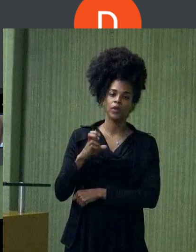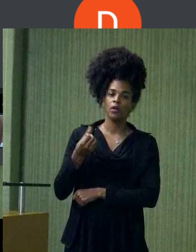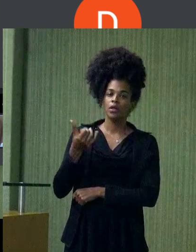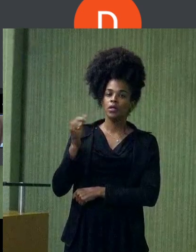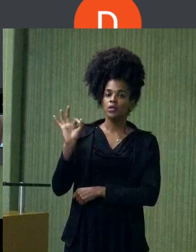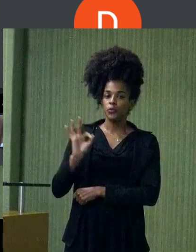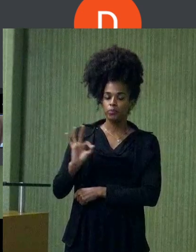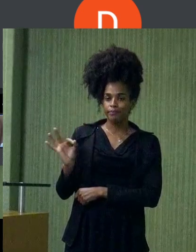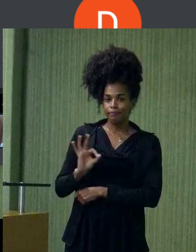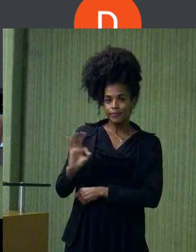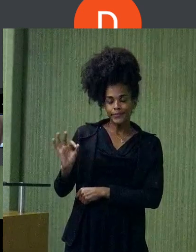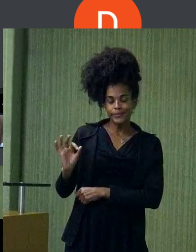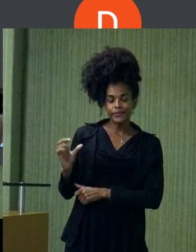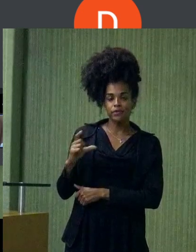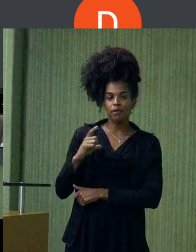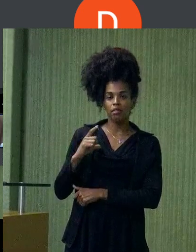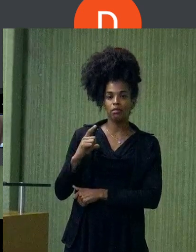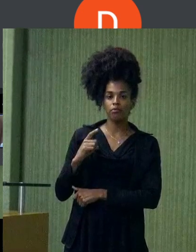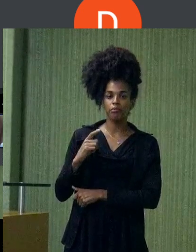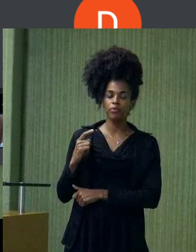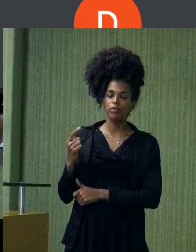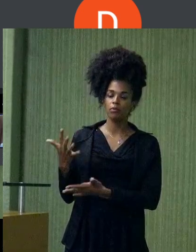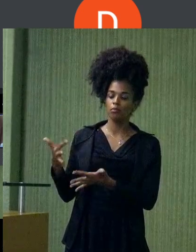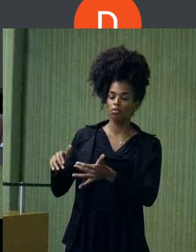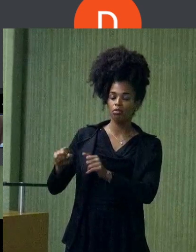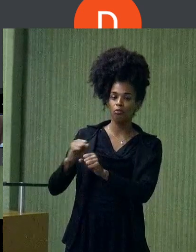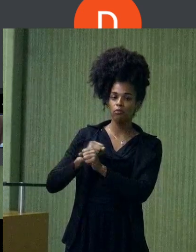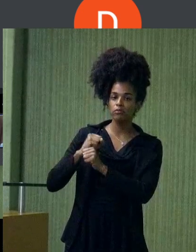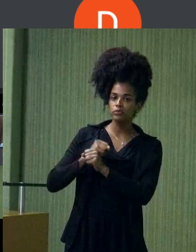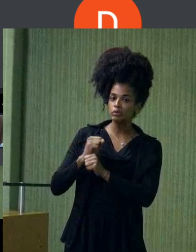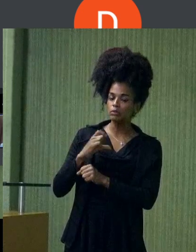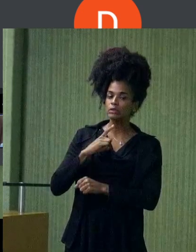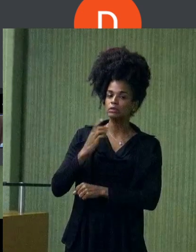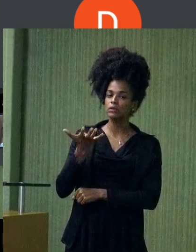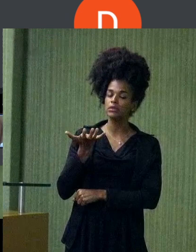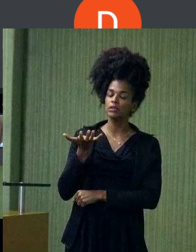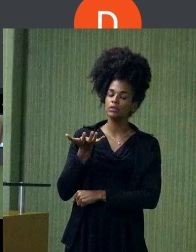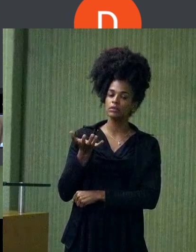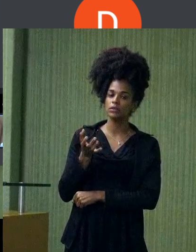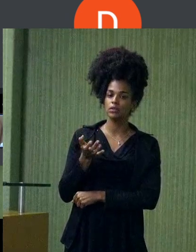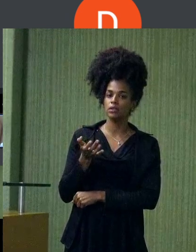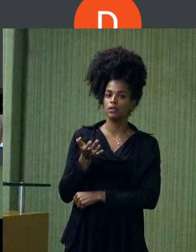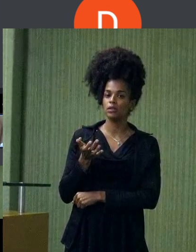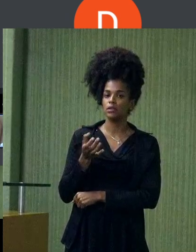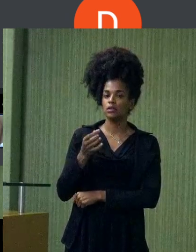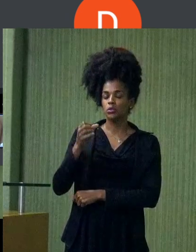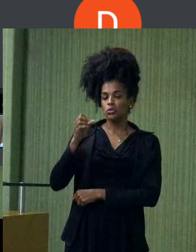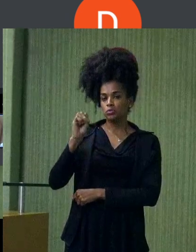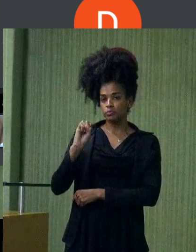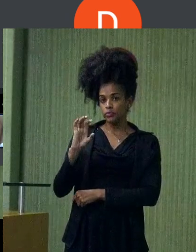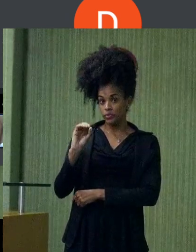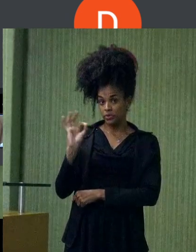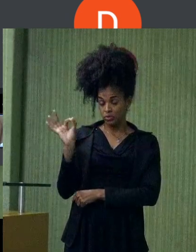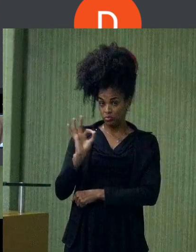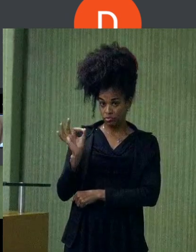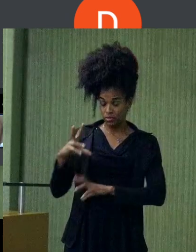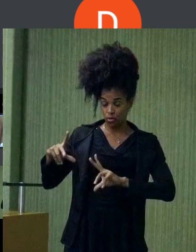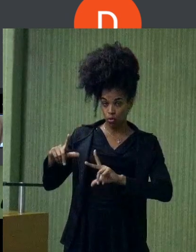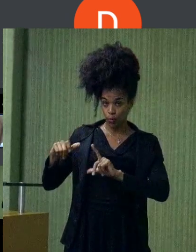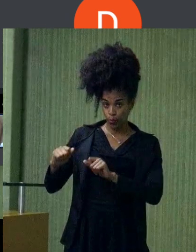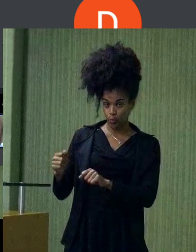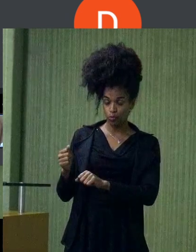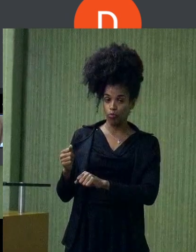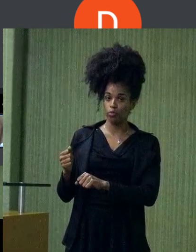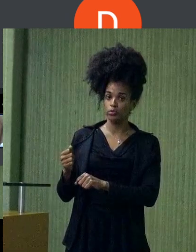então é que até o 5º ano a gente consiga alcançar os 80% e que todas estejam alfabetizadas ao final do segundo ano do